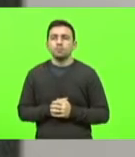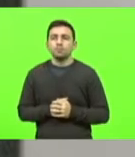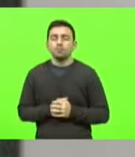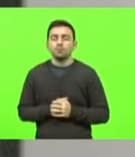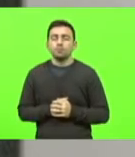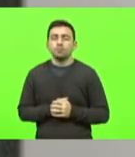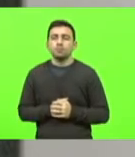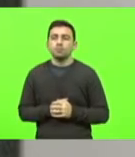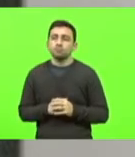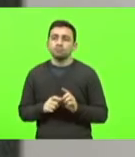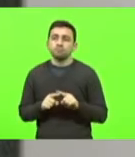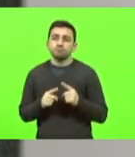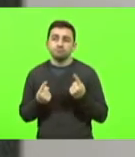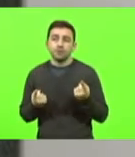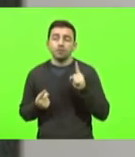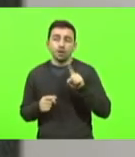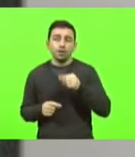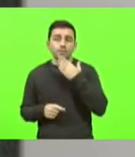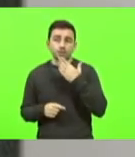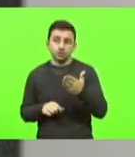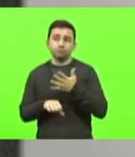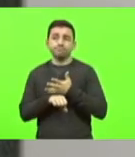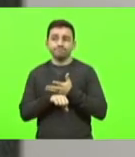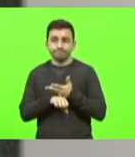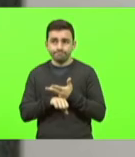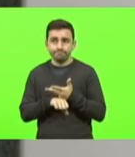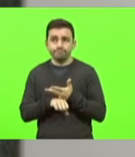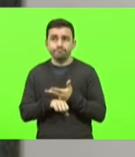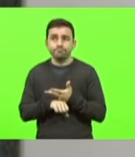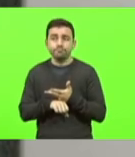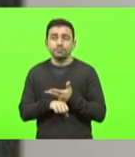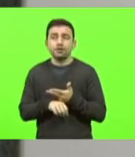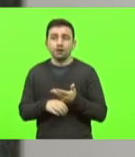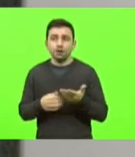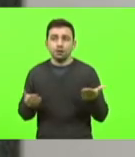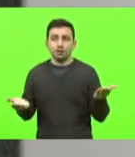Então, portanto, é um pedido de diligência para